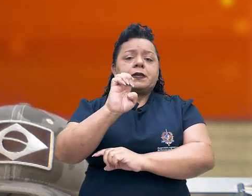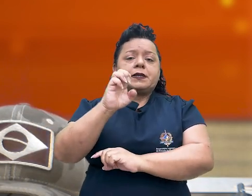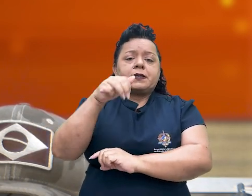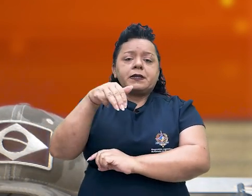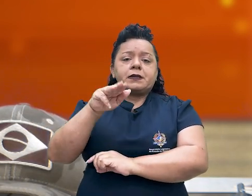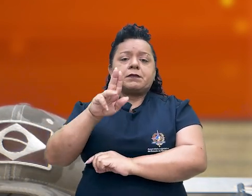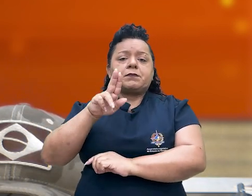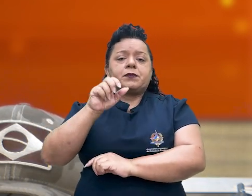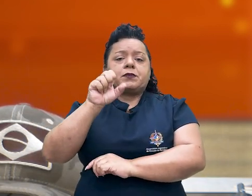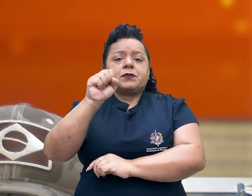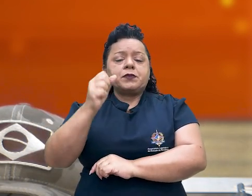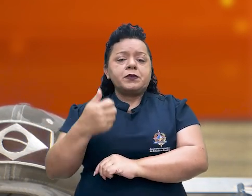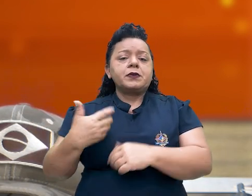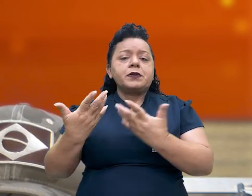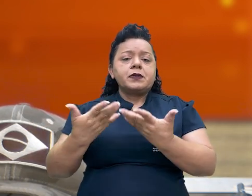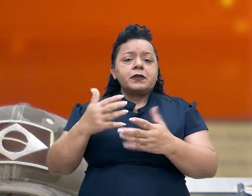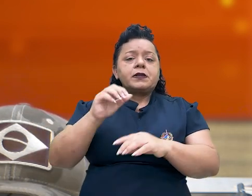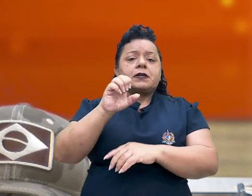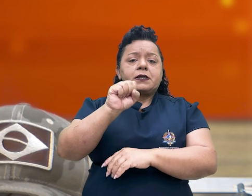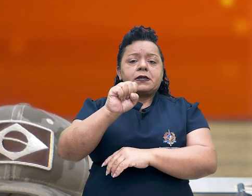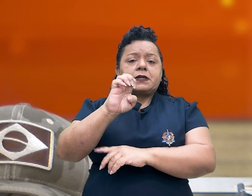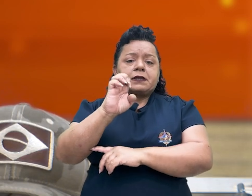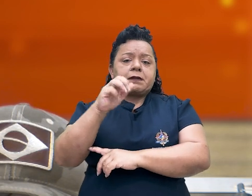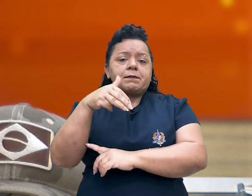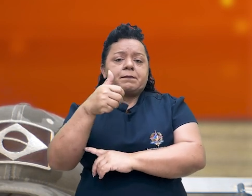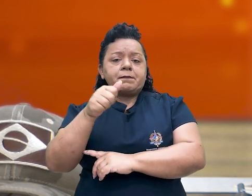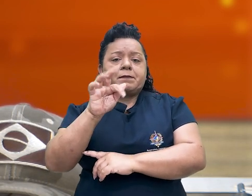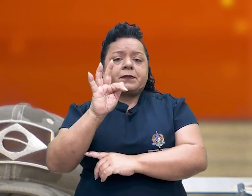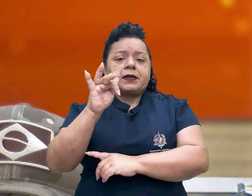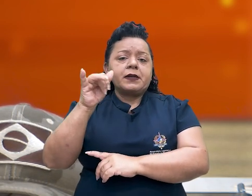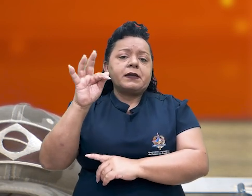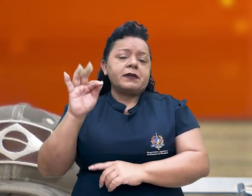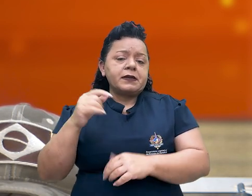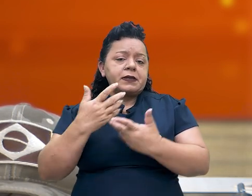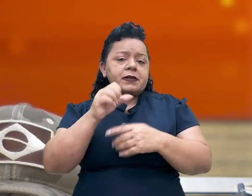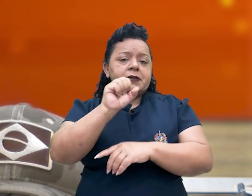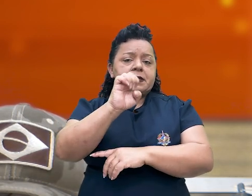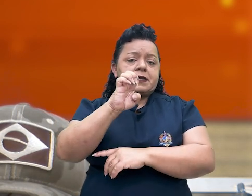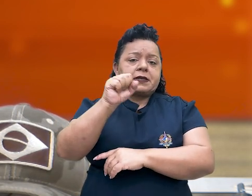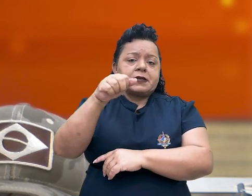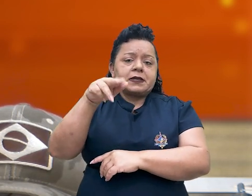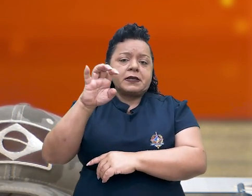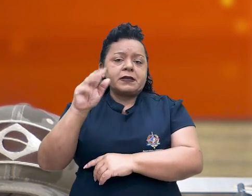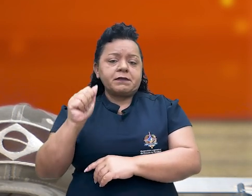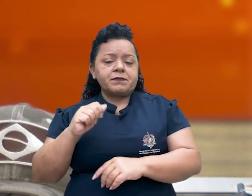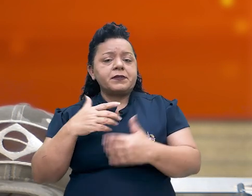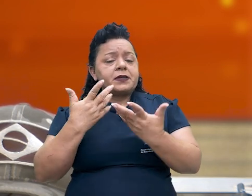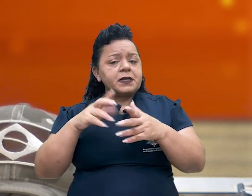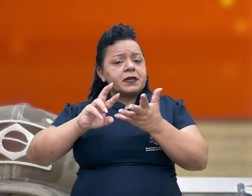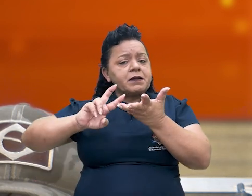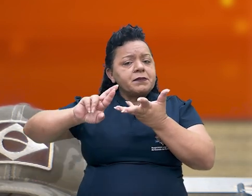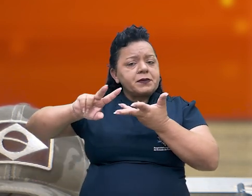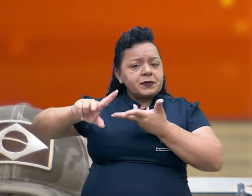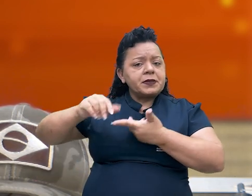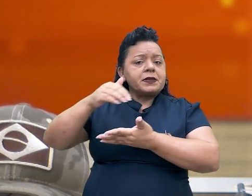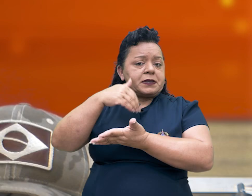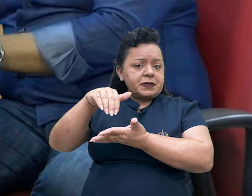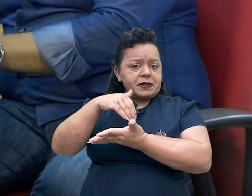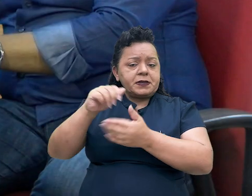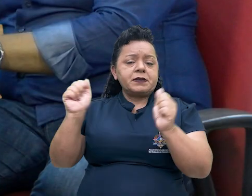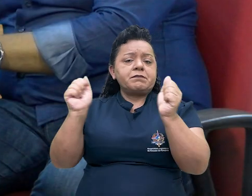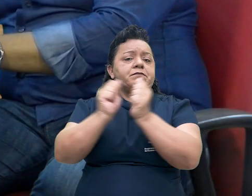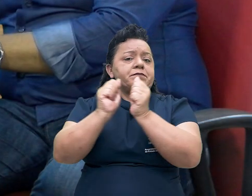a SMD semusa e a Semas que é a secretaria de cência social e sema né E tem entre outras